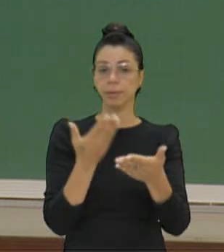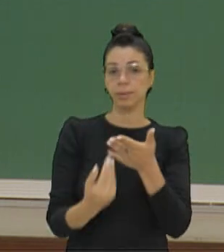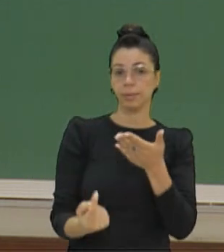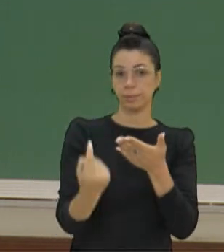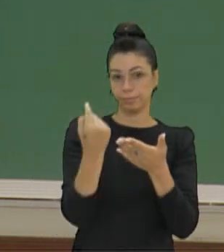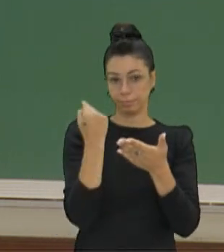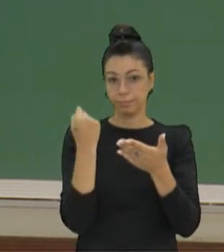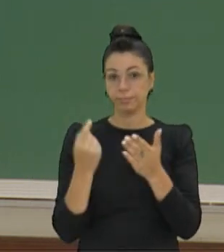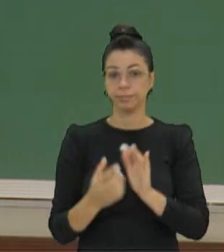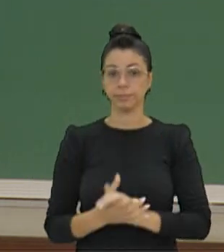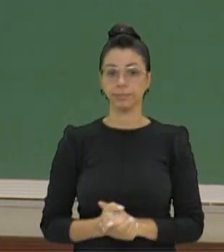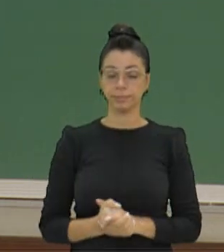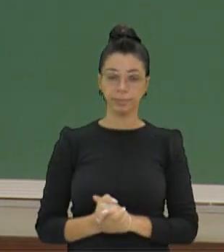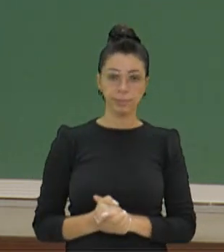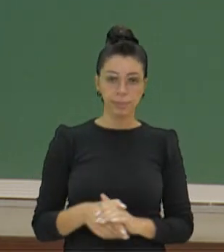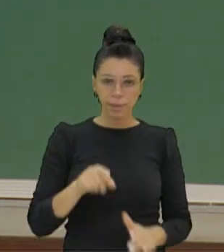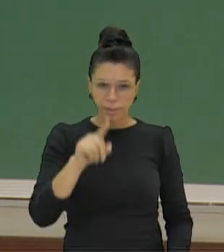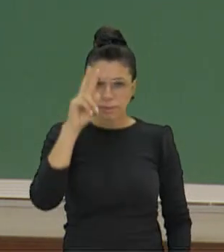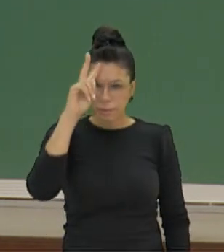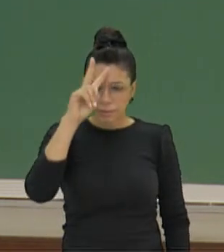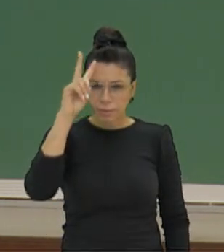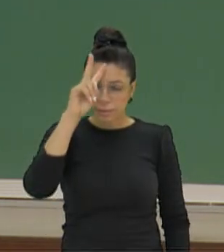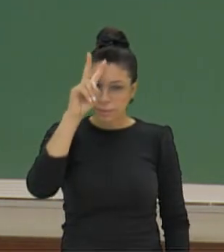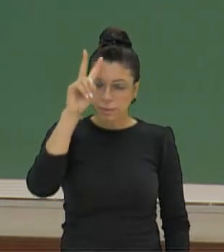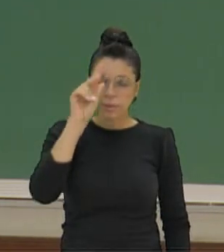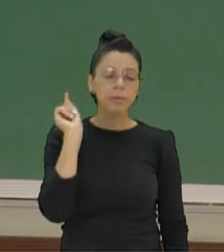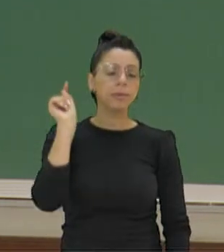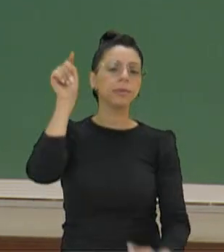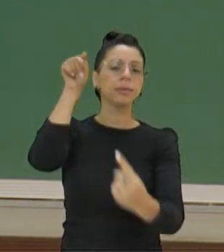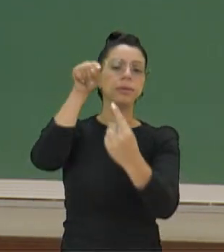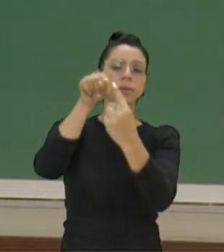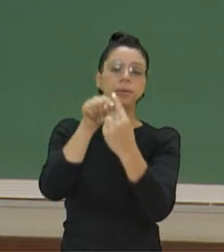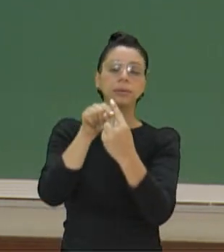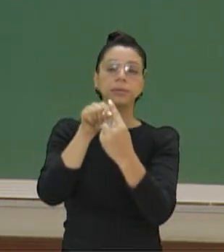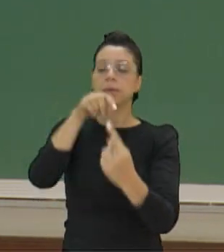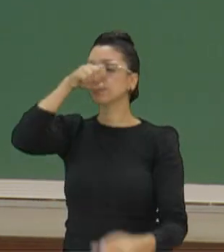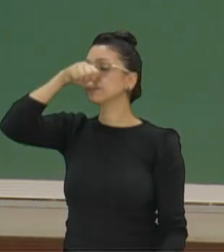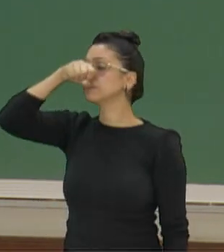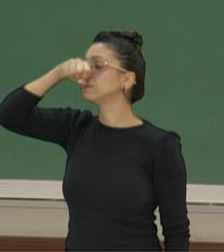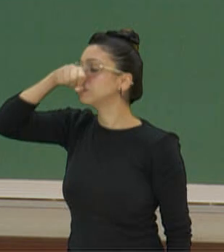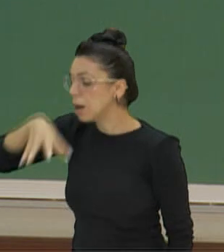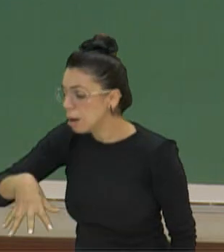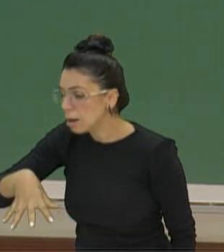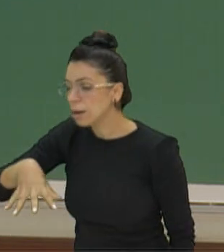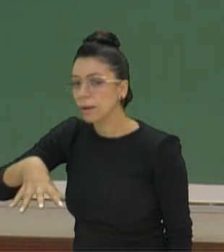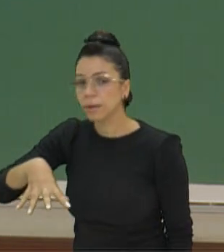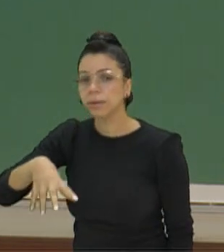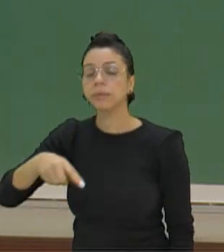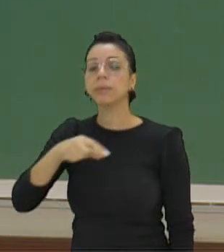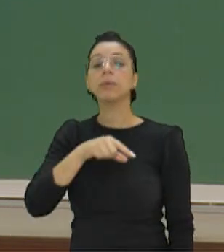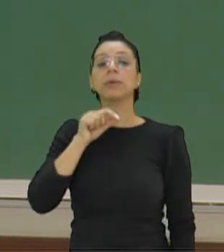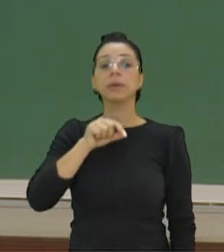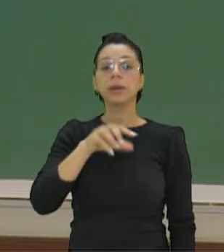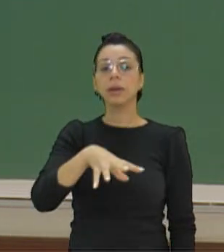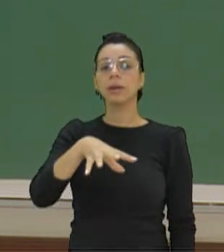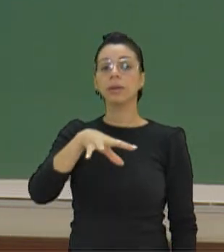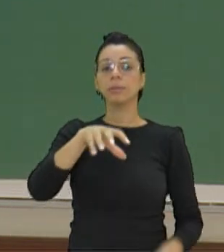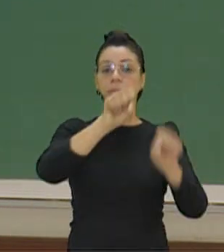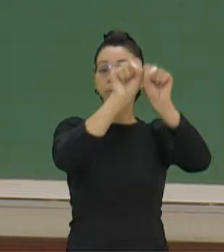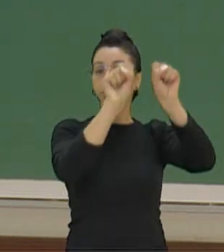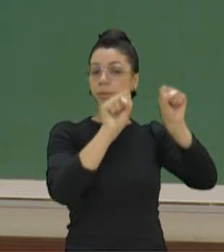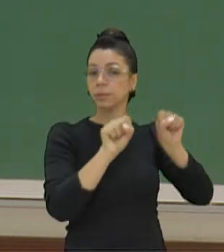aulas passadas. Você lembra? Qual é a finalidade do espirro para o sistema respiratório? Por que a